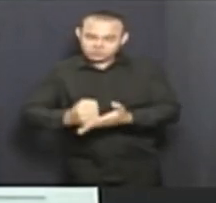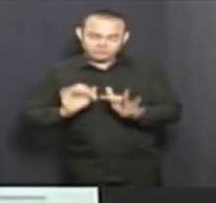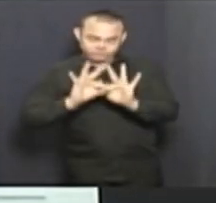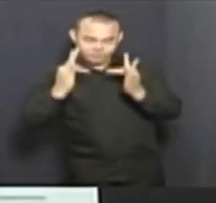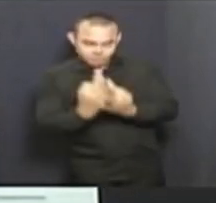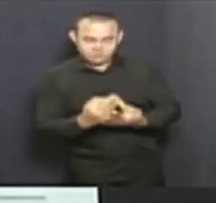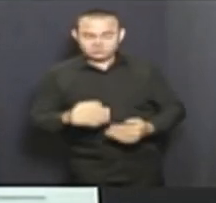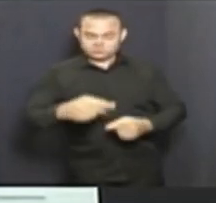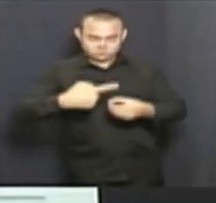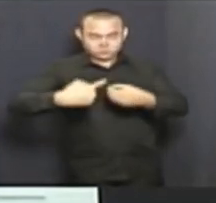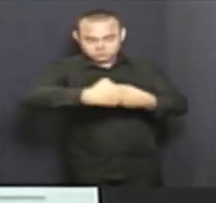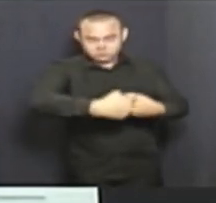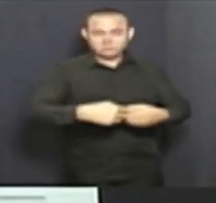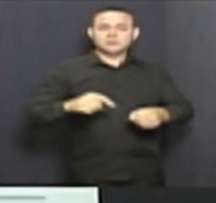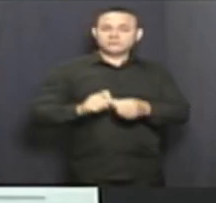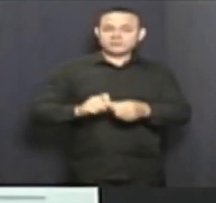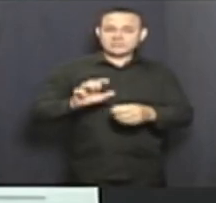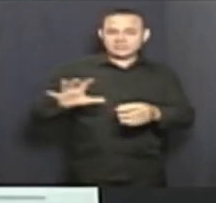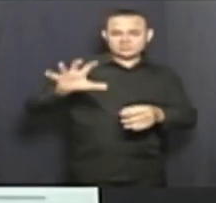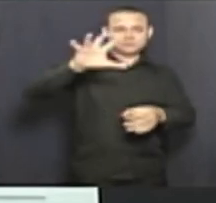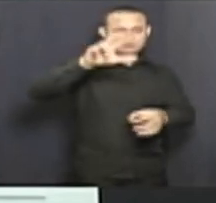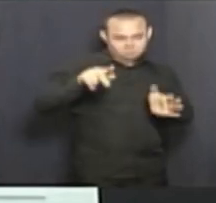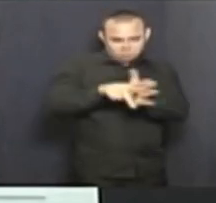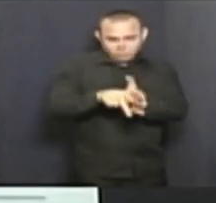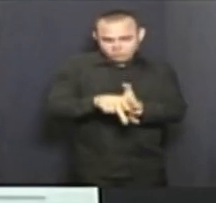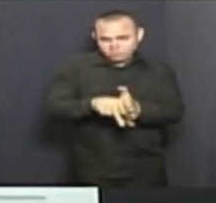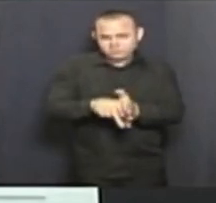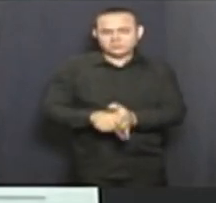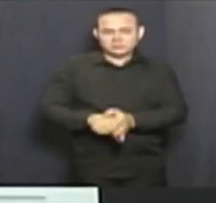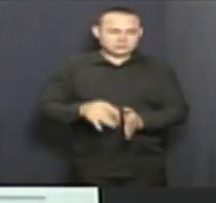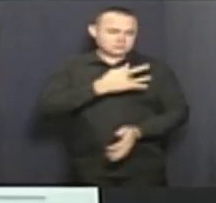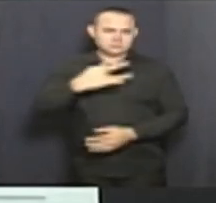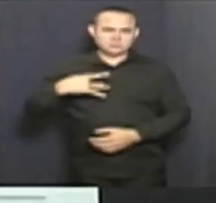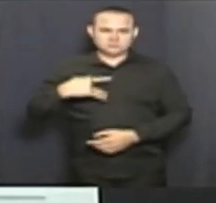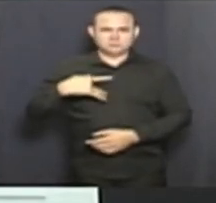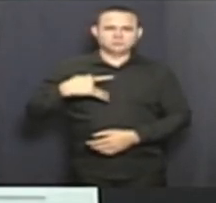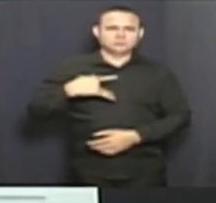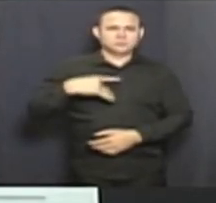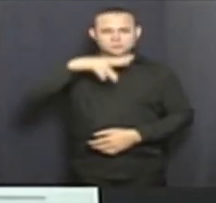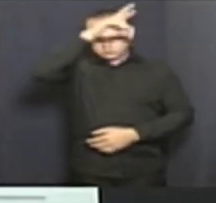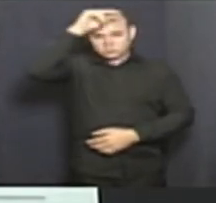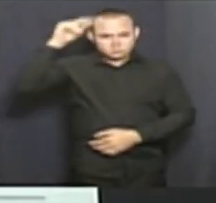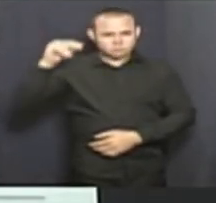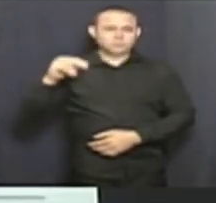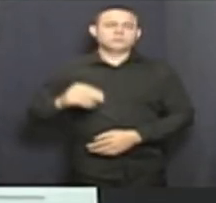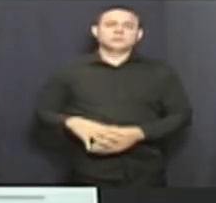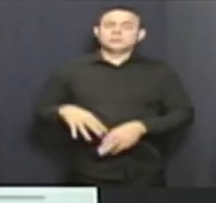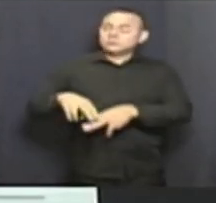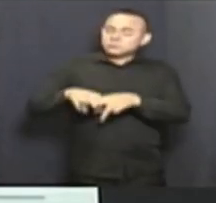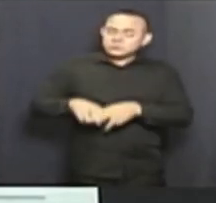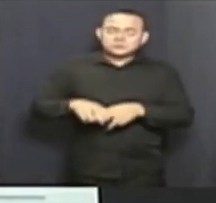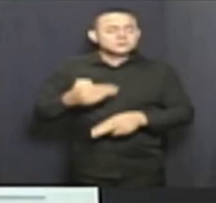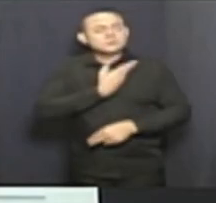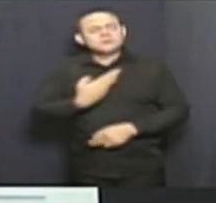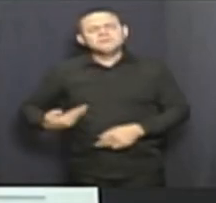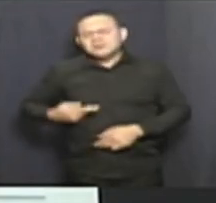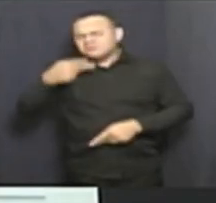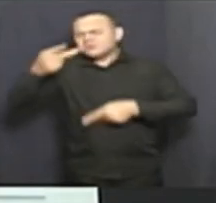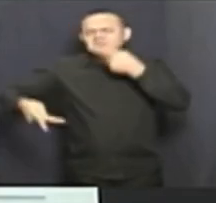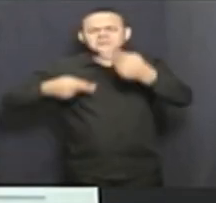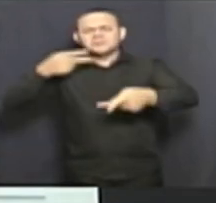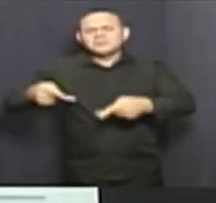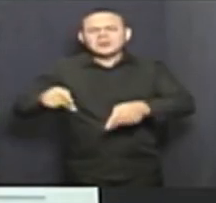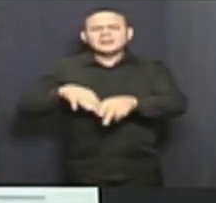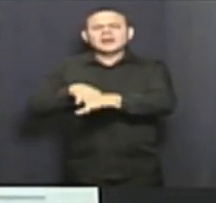regionalizar a questão da saúde pública é o governo do estado vem falando muito essa questão da caravana da saúde o